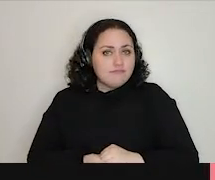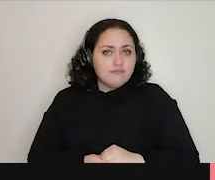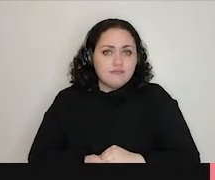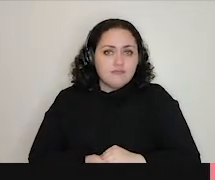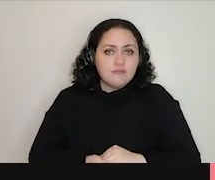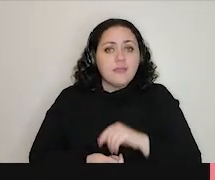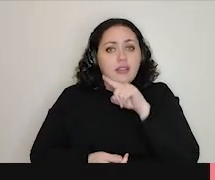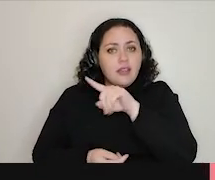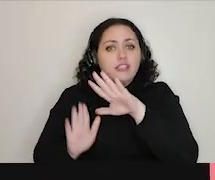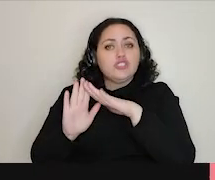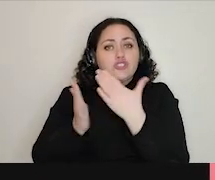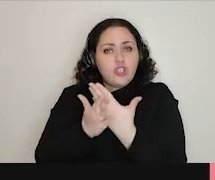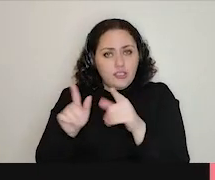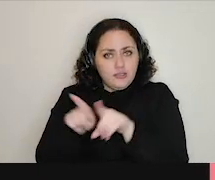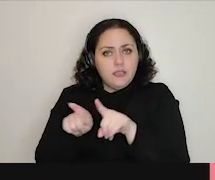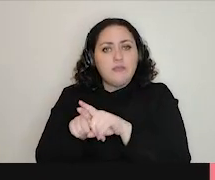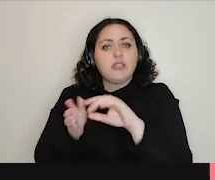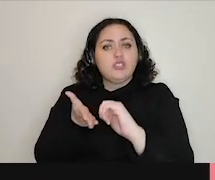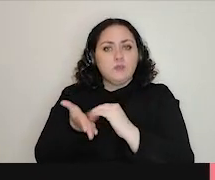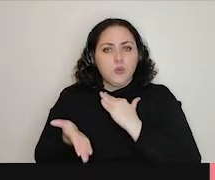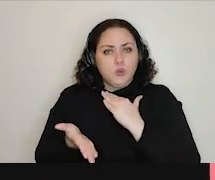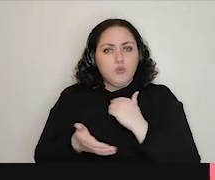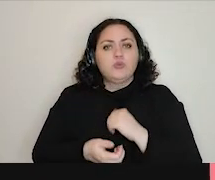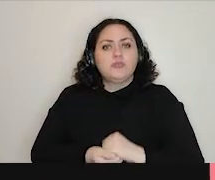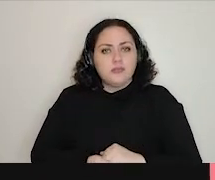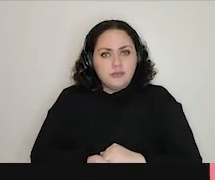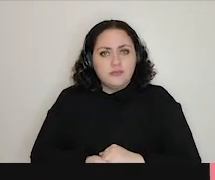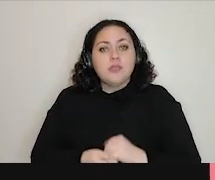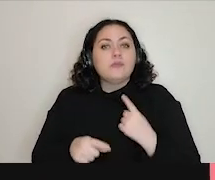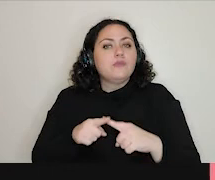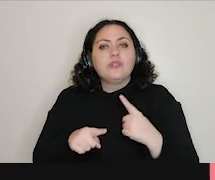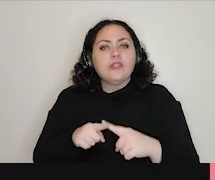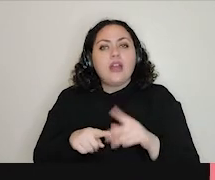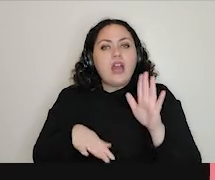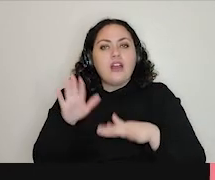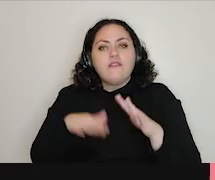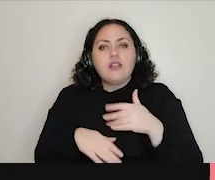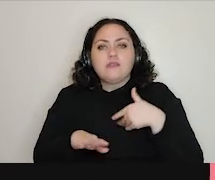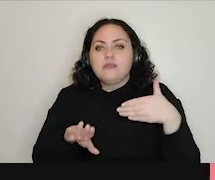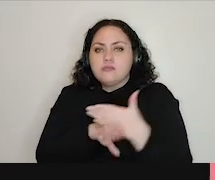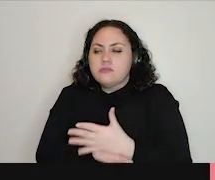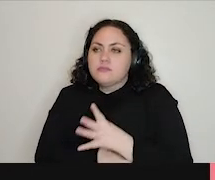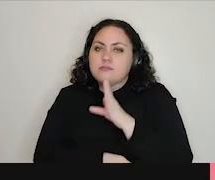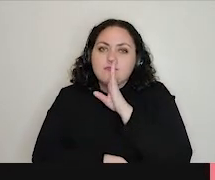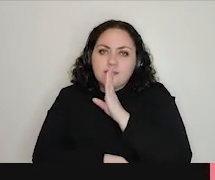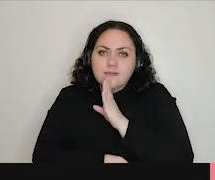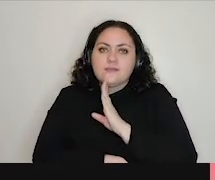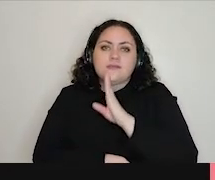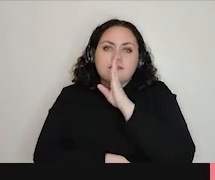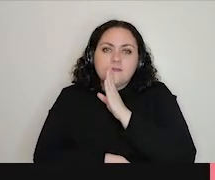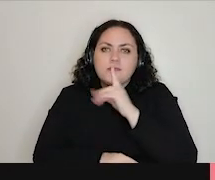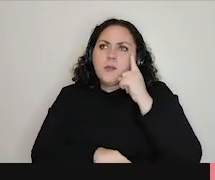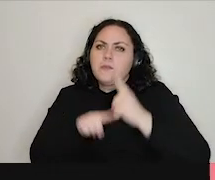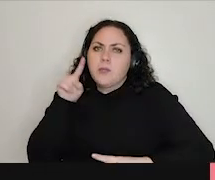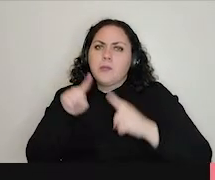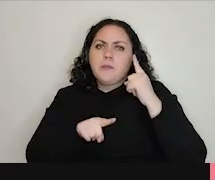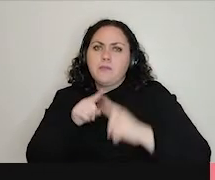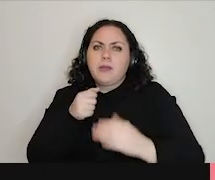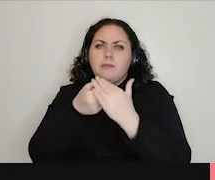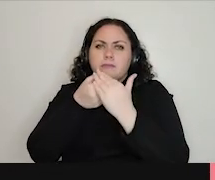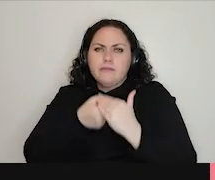expulsas daqueles espaços escolares porque elas não aguentaram todas as violações de direitos, todas as